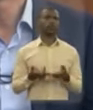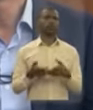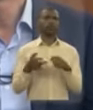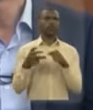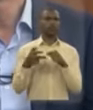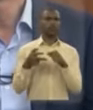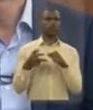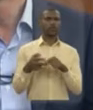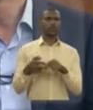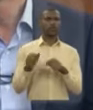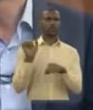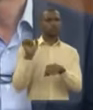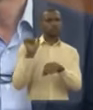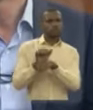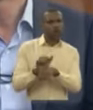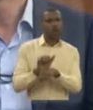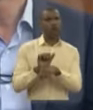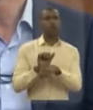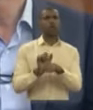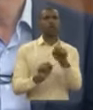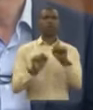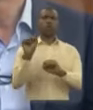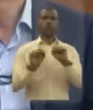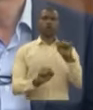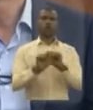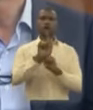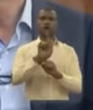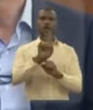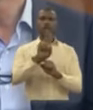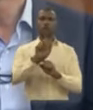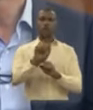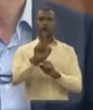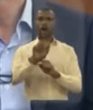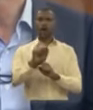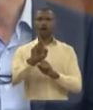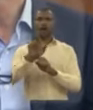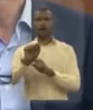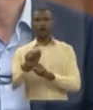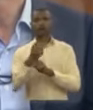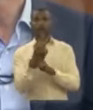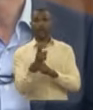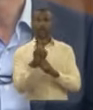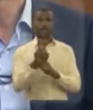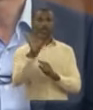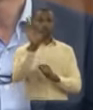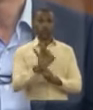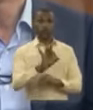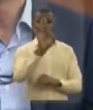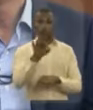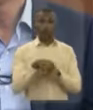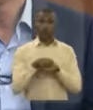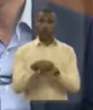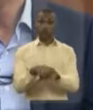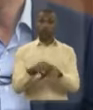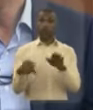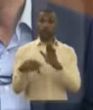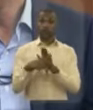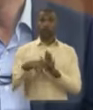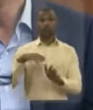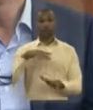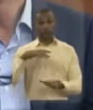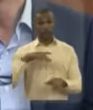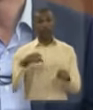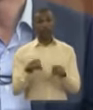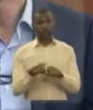interrupção de funcionamento da empresa Guarará que responde por 25% do transporte na nossa cidade isso